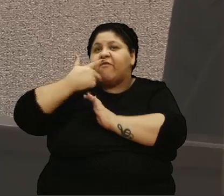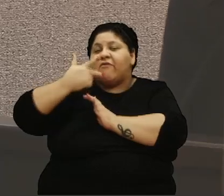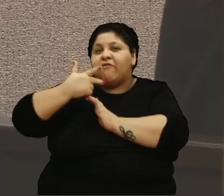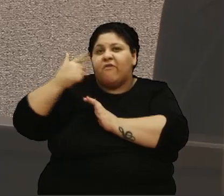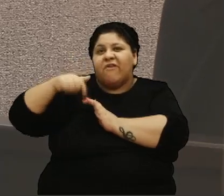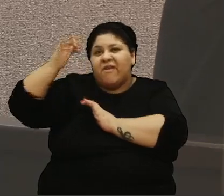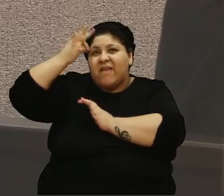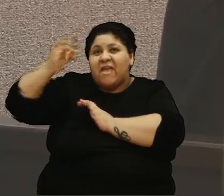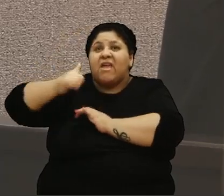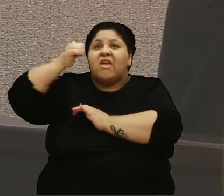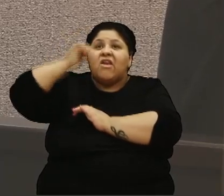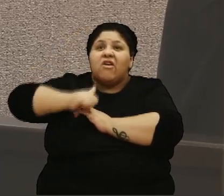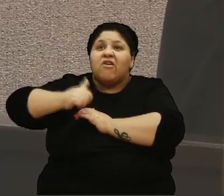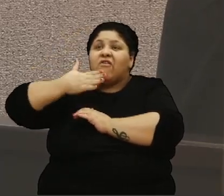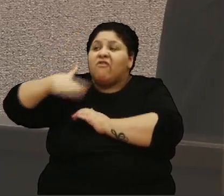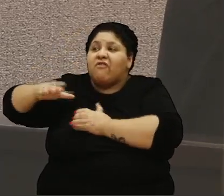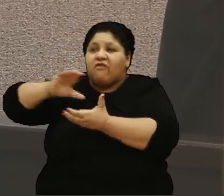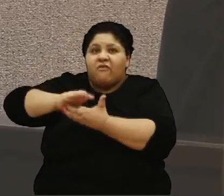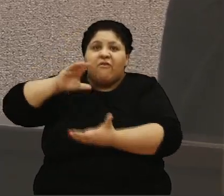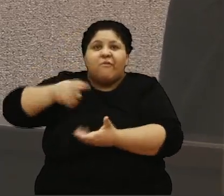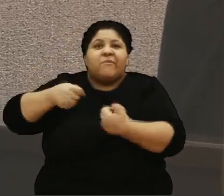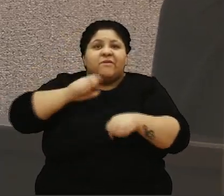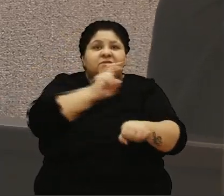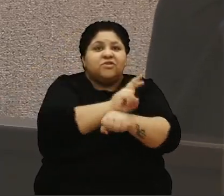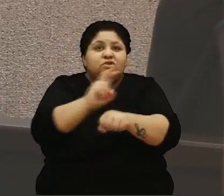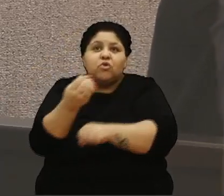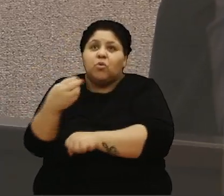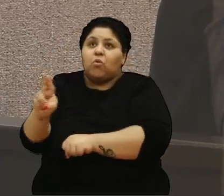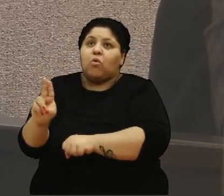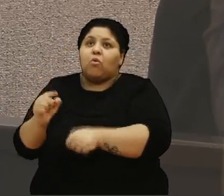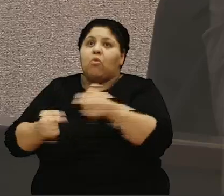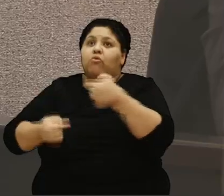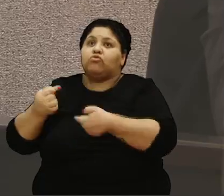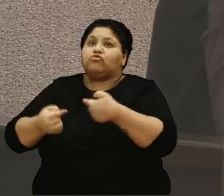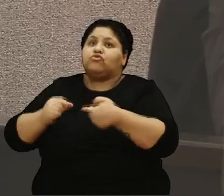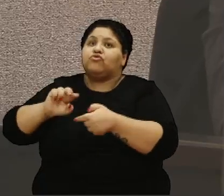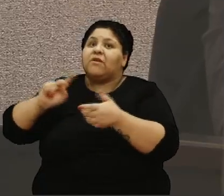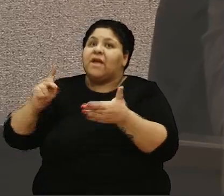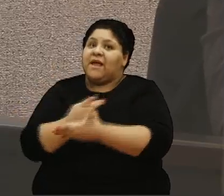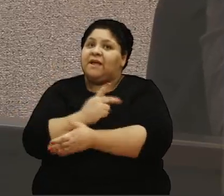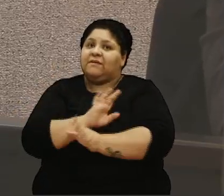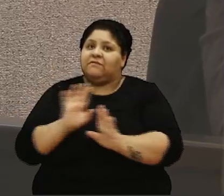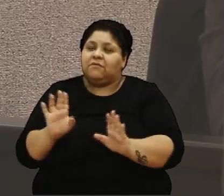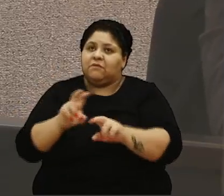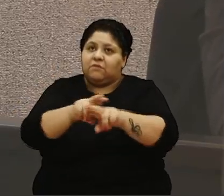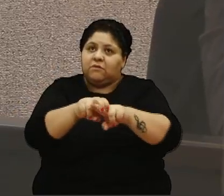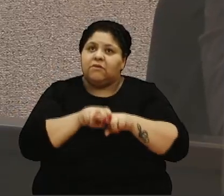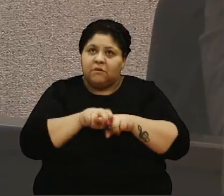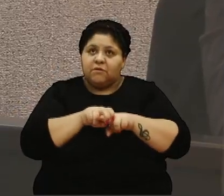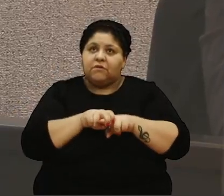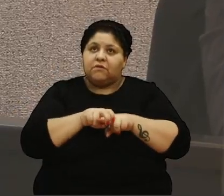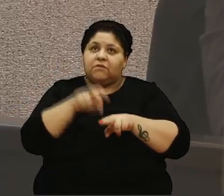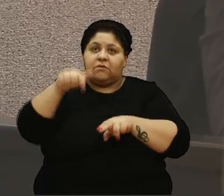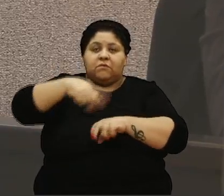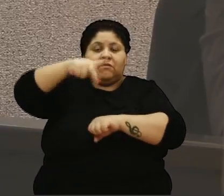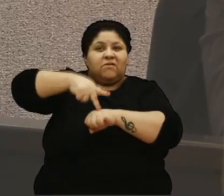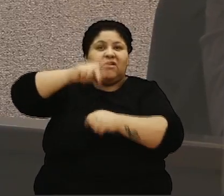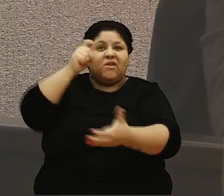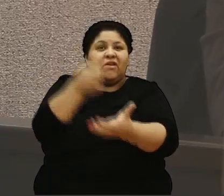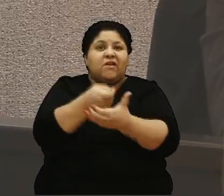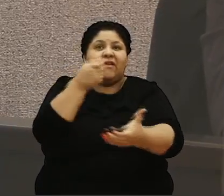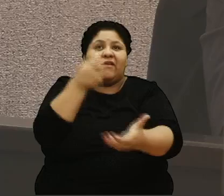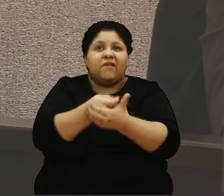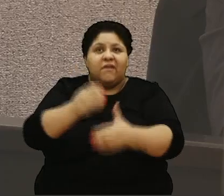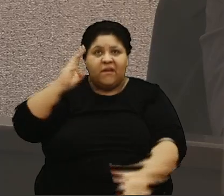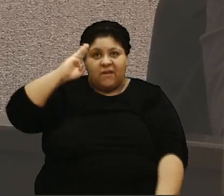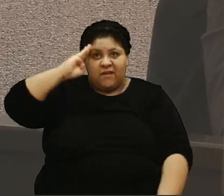entendo que mulheres, crianças e idosos devem ser protegidos. Ou é discurso retórico. É por isso que ainda, nesse país, a obrigatoriedade de servir o